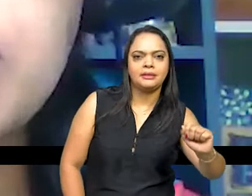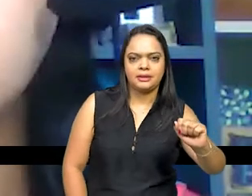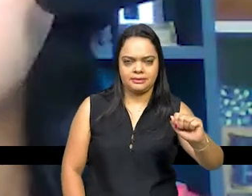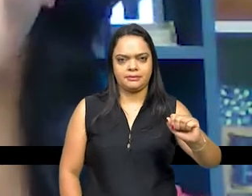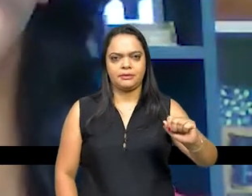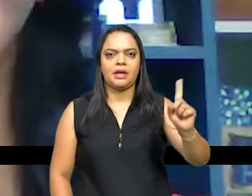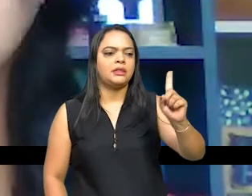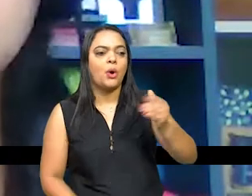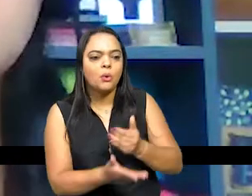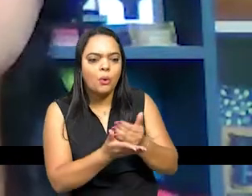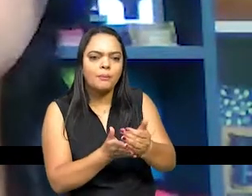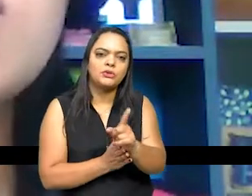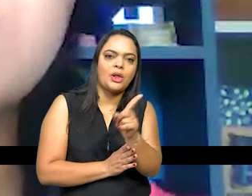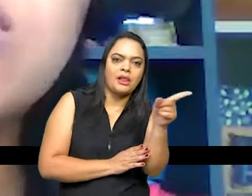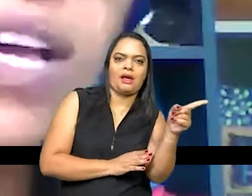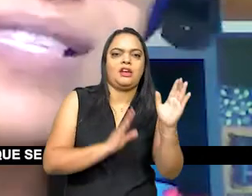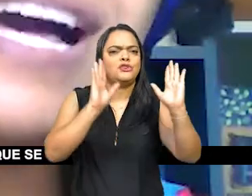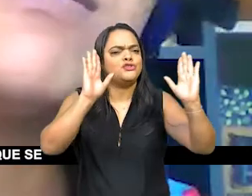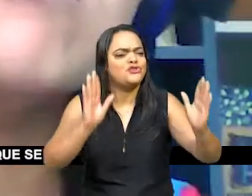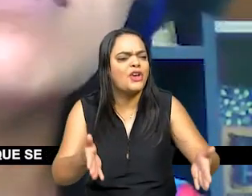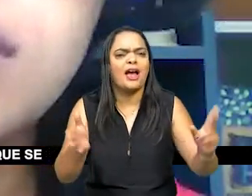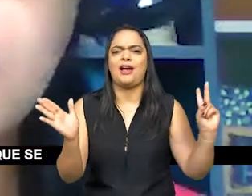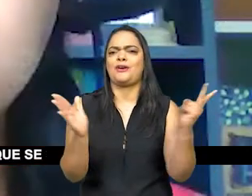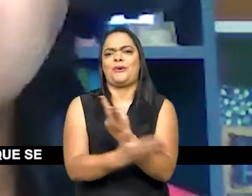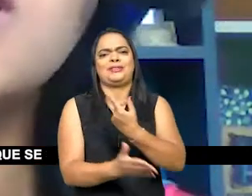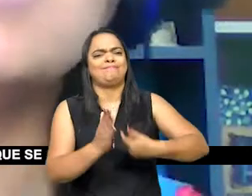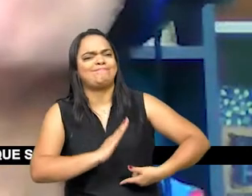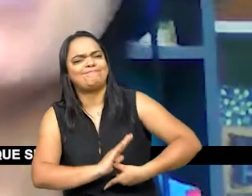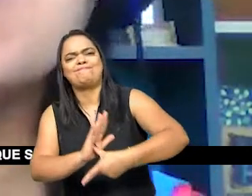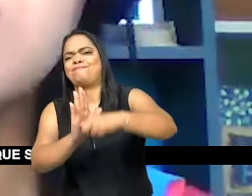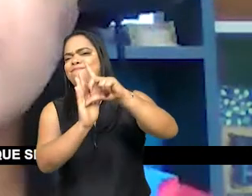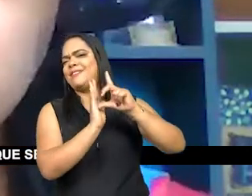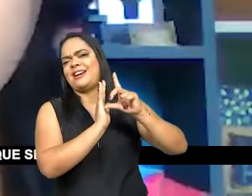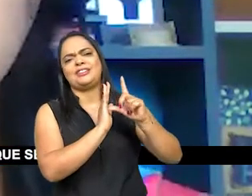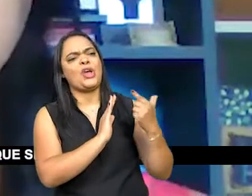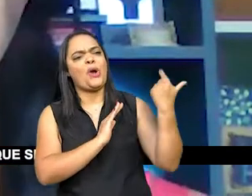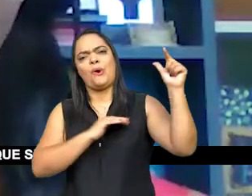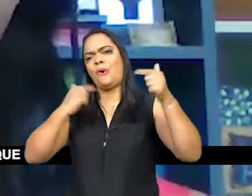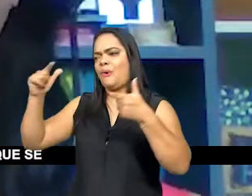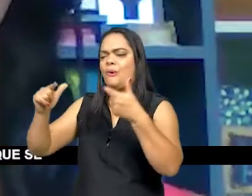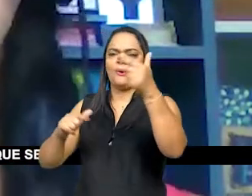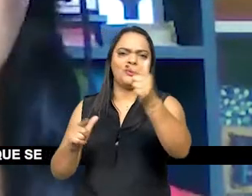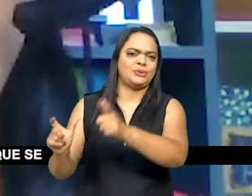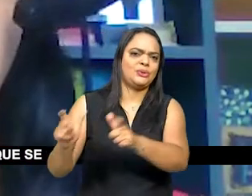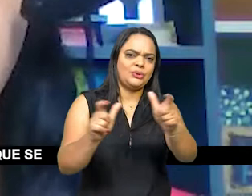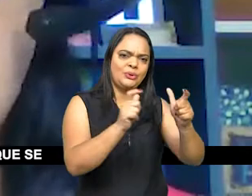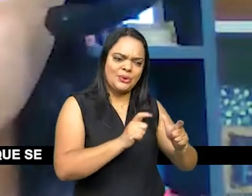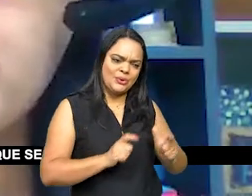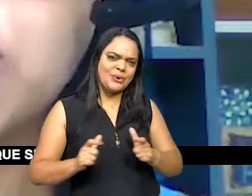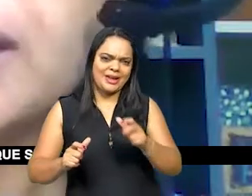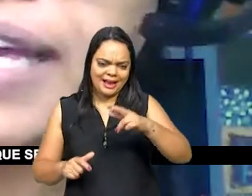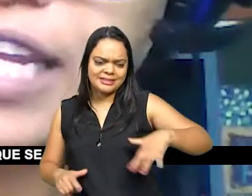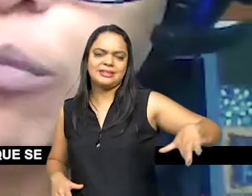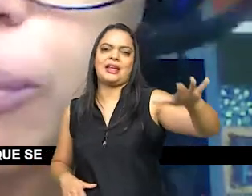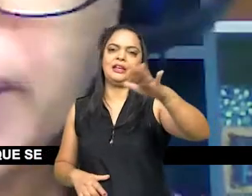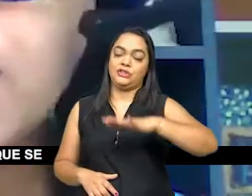naquela manifestação, ela já teria acontecido, já estava acontecendo em vários centros na região, mas que foi sim a